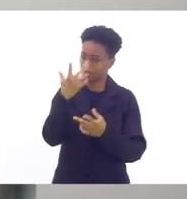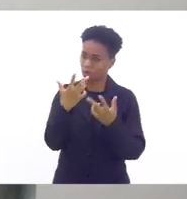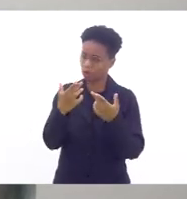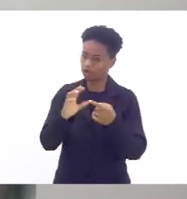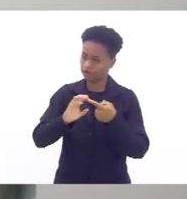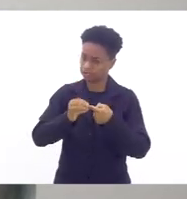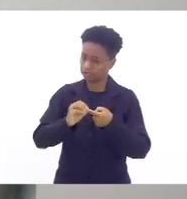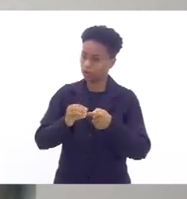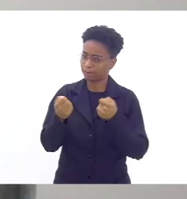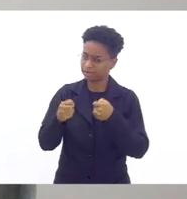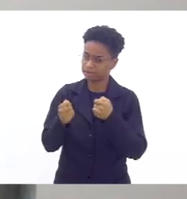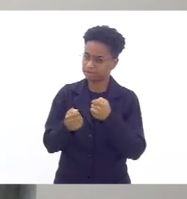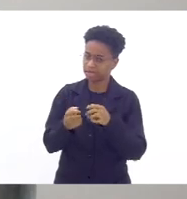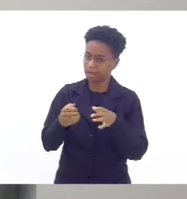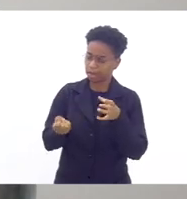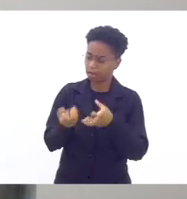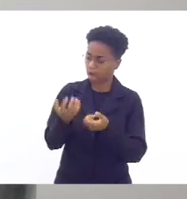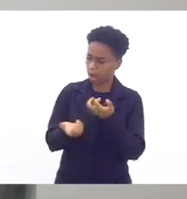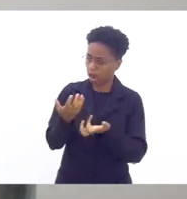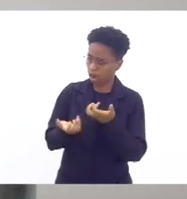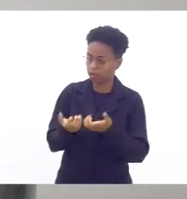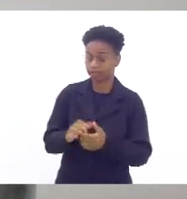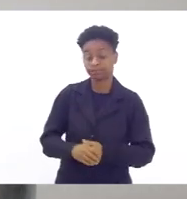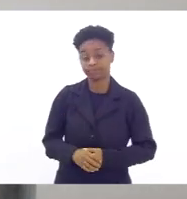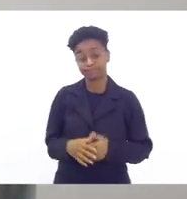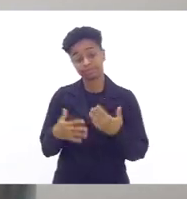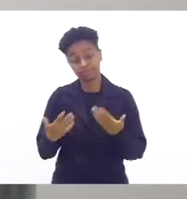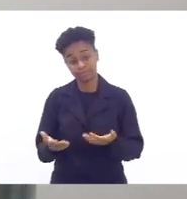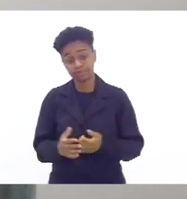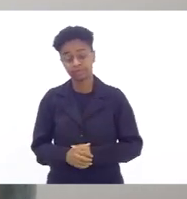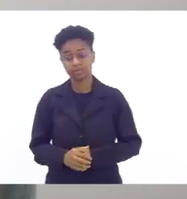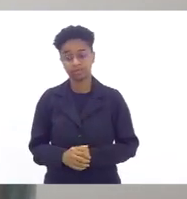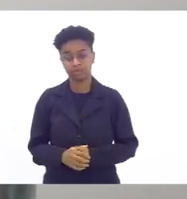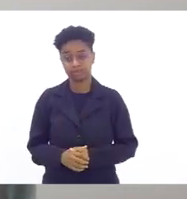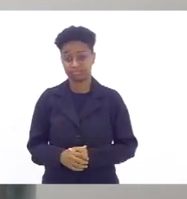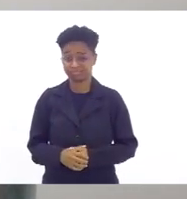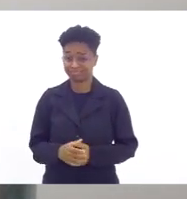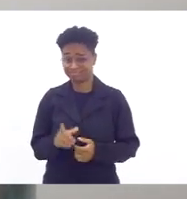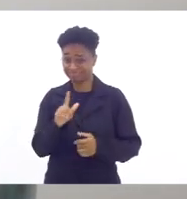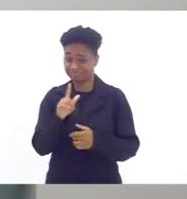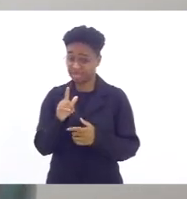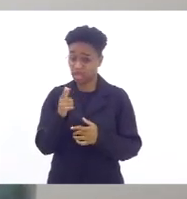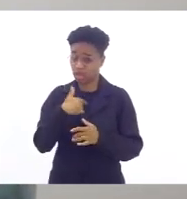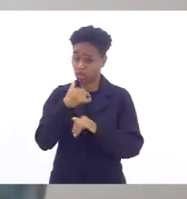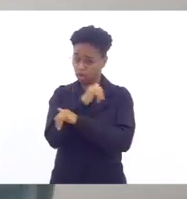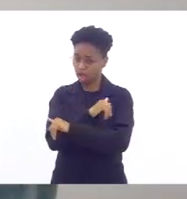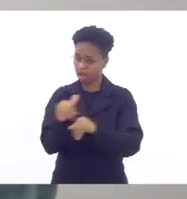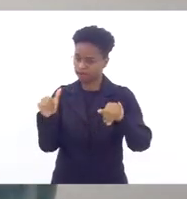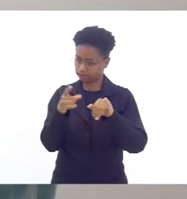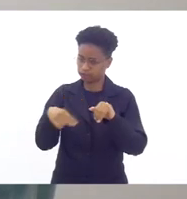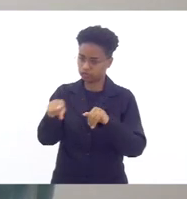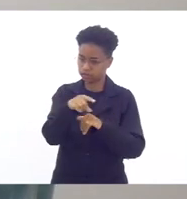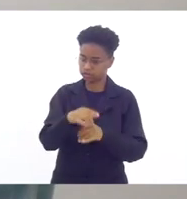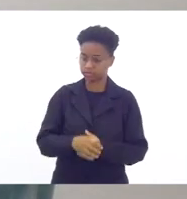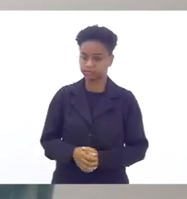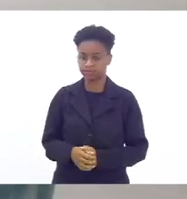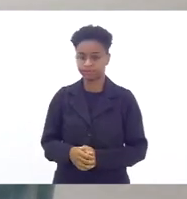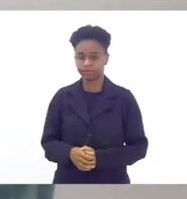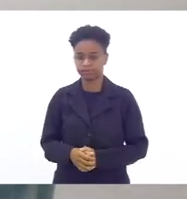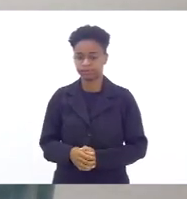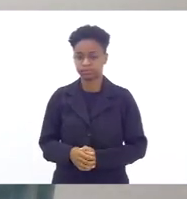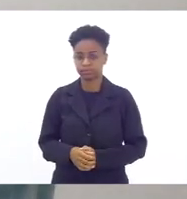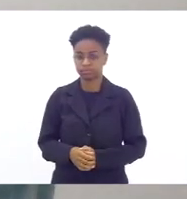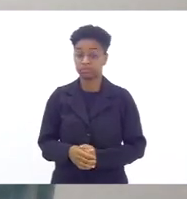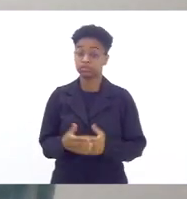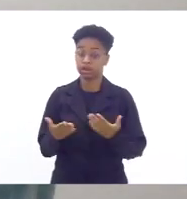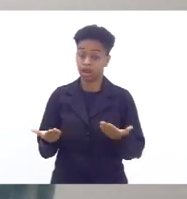uma pressão para cozinhar bem então será serão avisados e avisadas bem eu